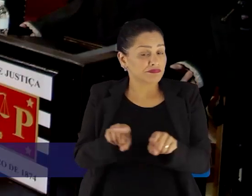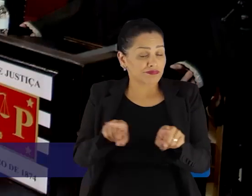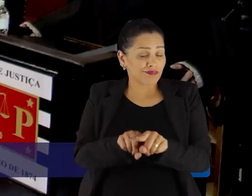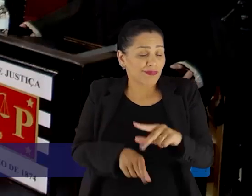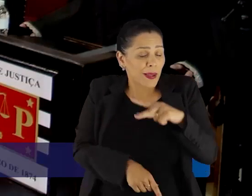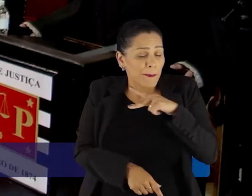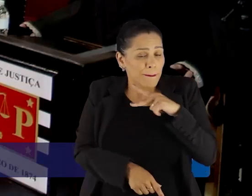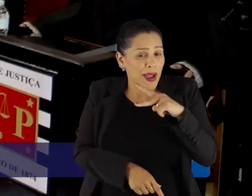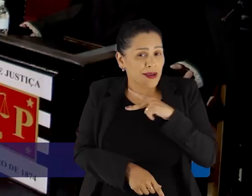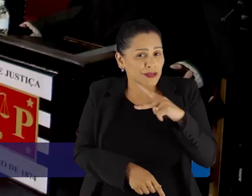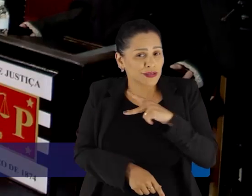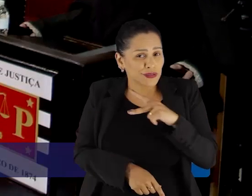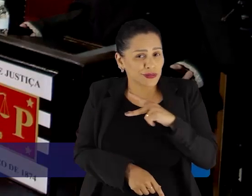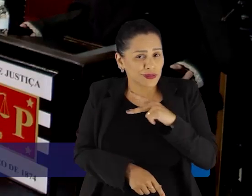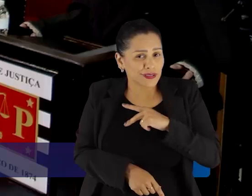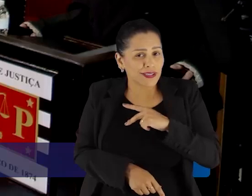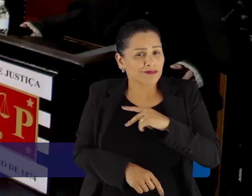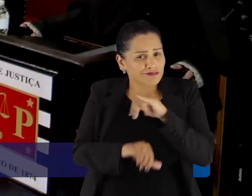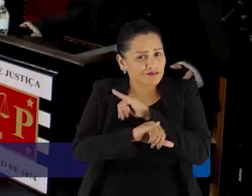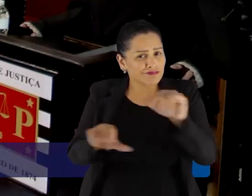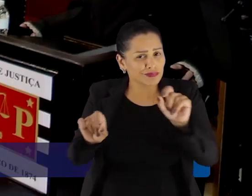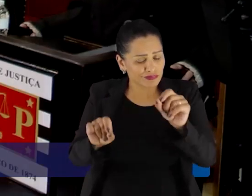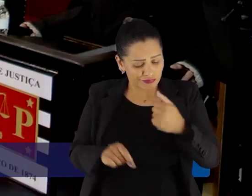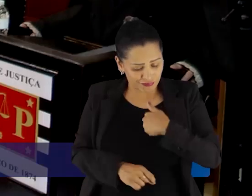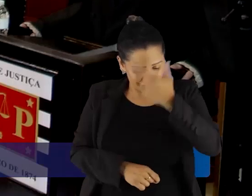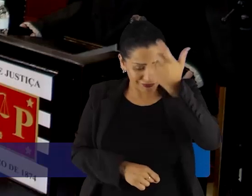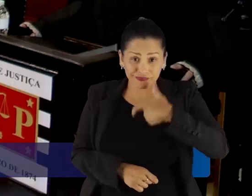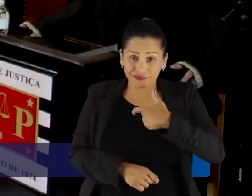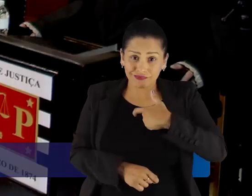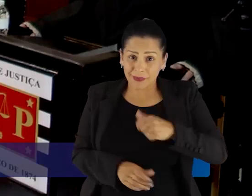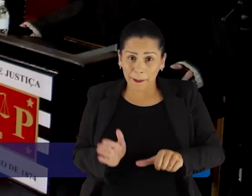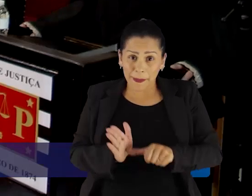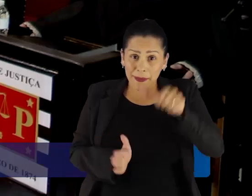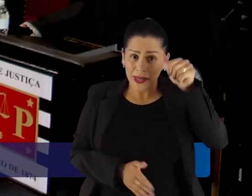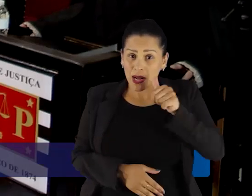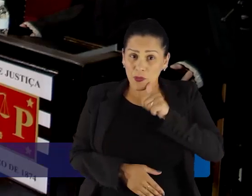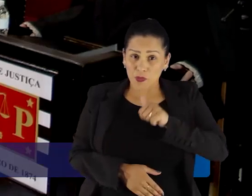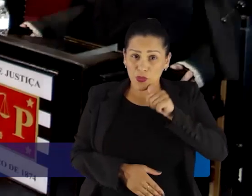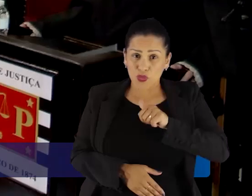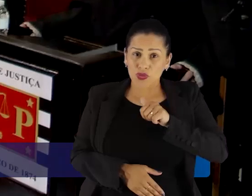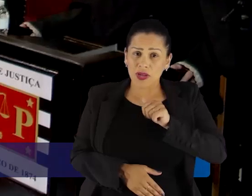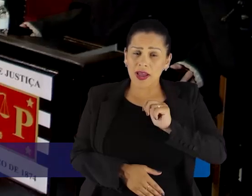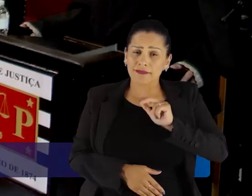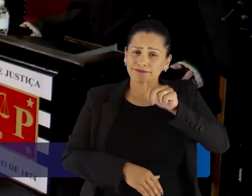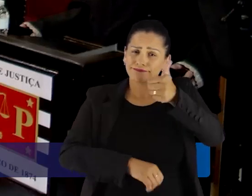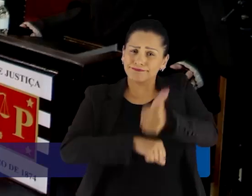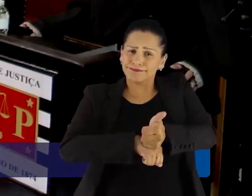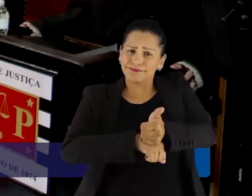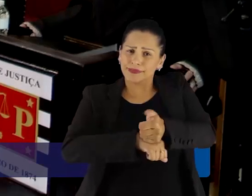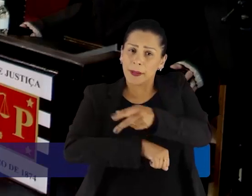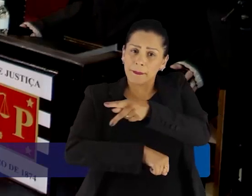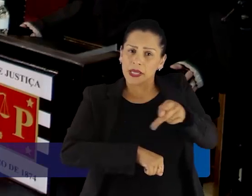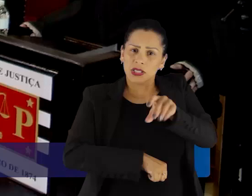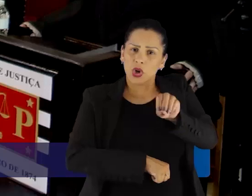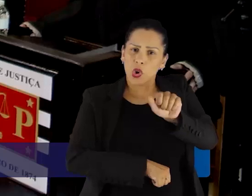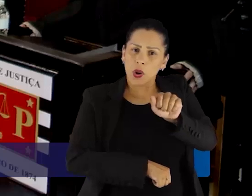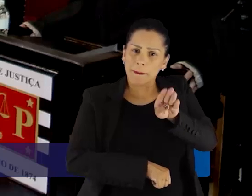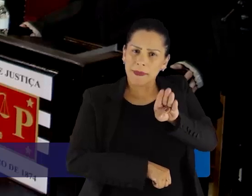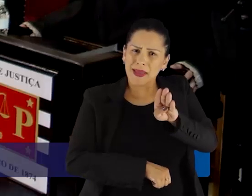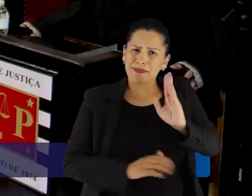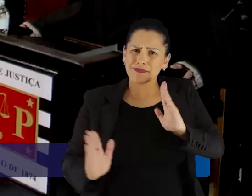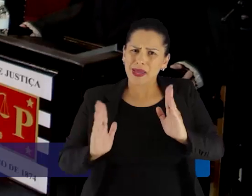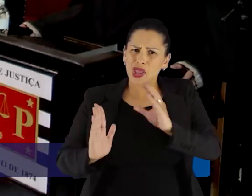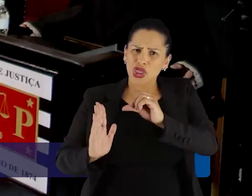pessoal dizer que eu como primeira mulher a presidir a OAB e 90